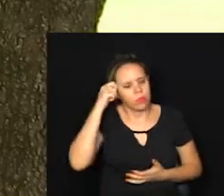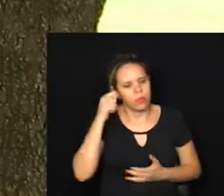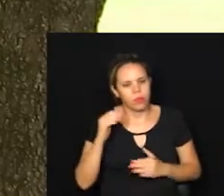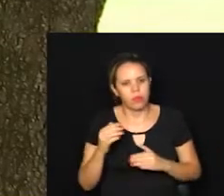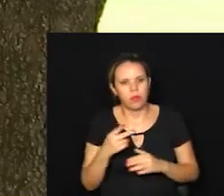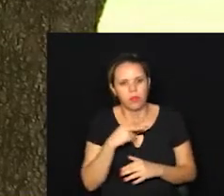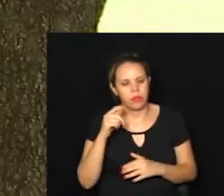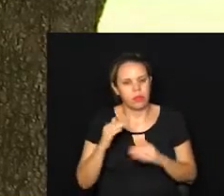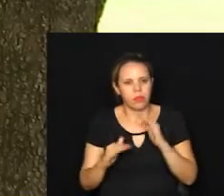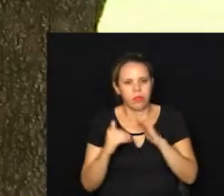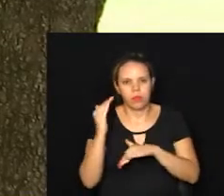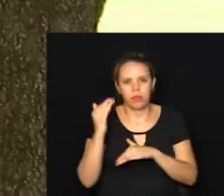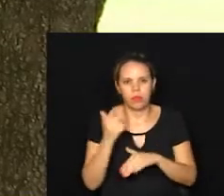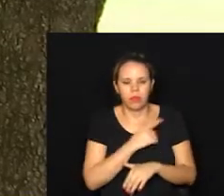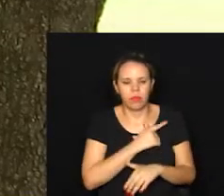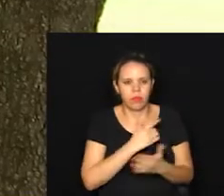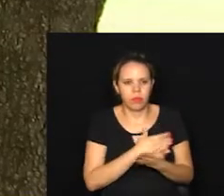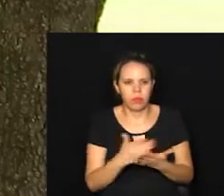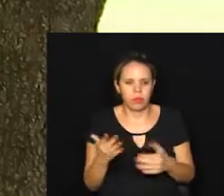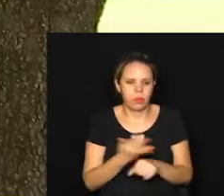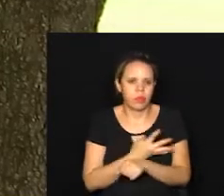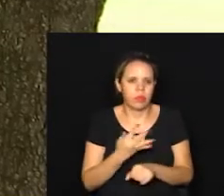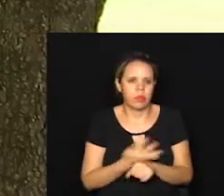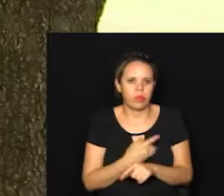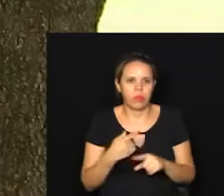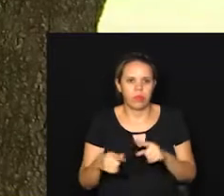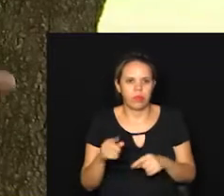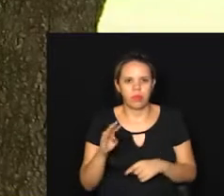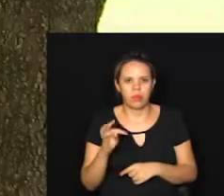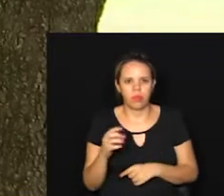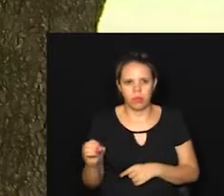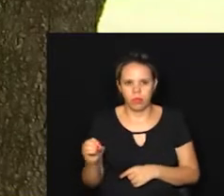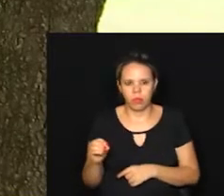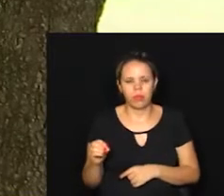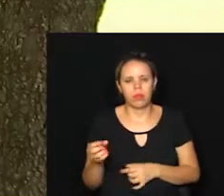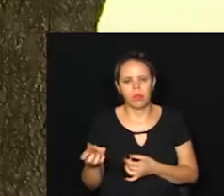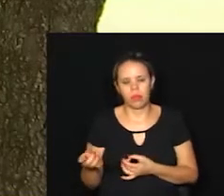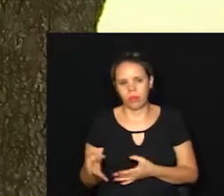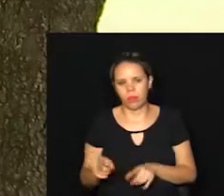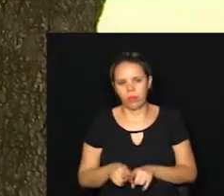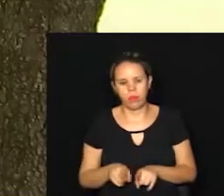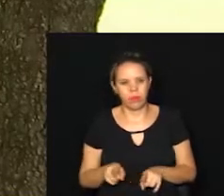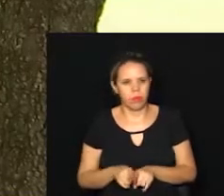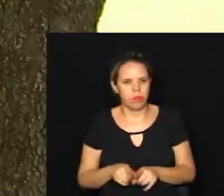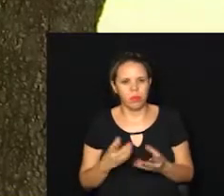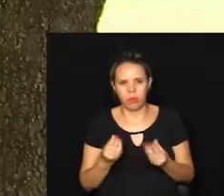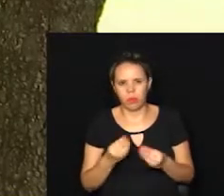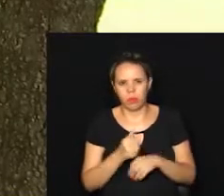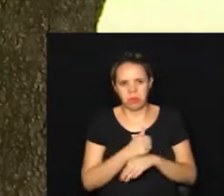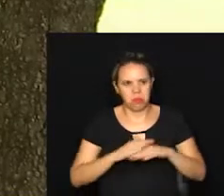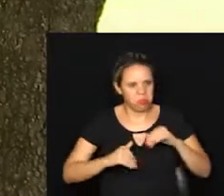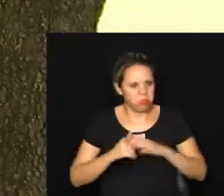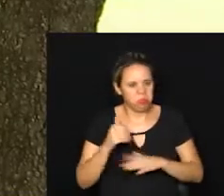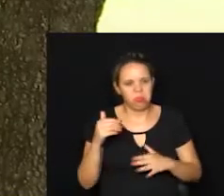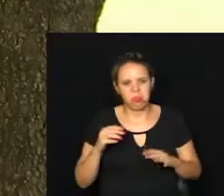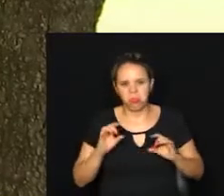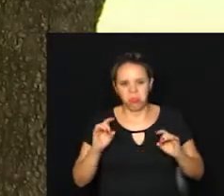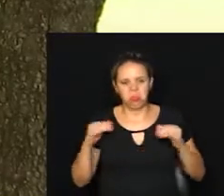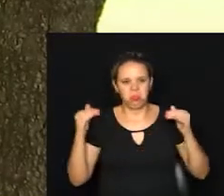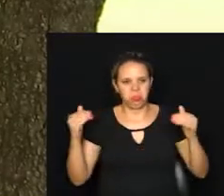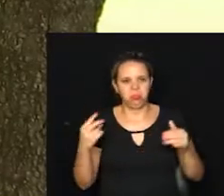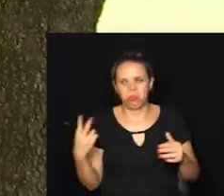O Guarani estava num princípio de crise, porque o Beto Zini havia vendido o Edilson, o Edu Lima, a torcida estava irritada. E Luizão, 2-1 para o